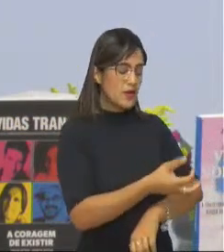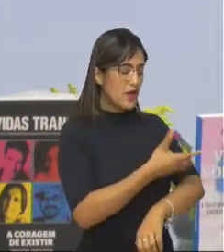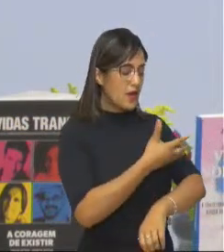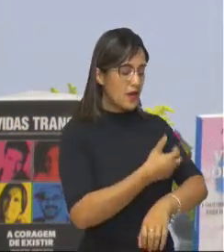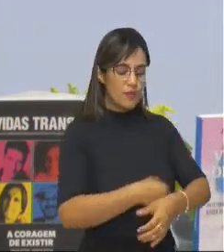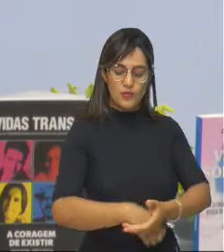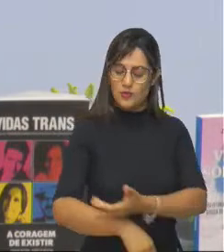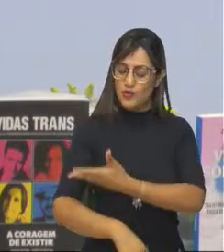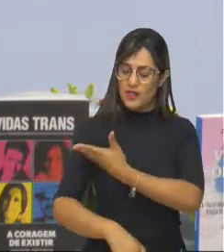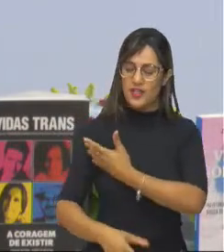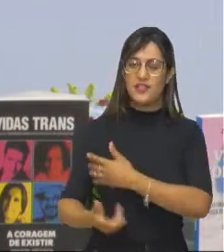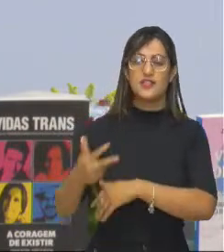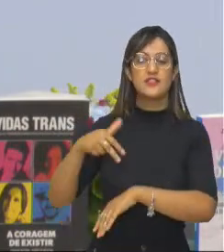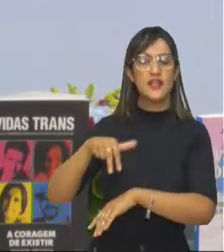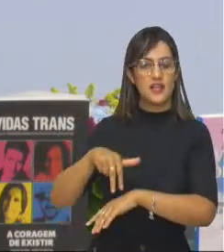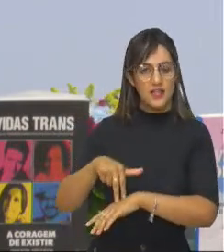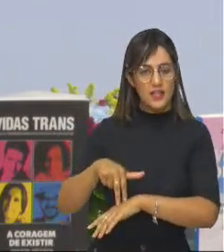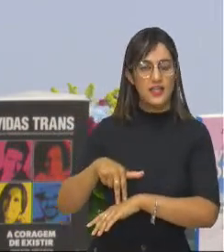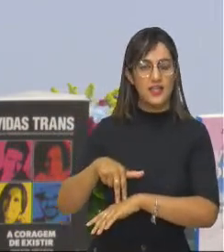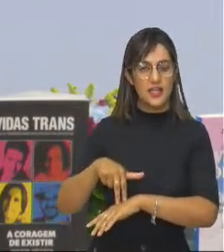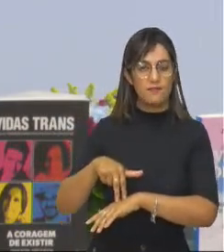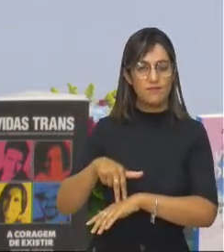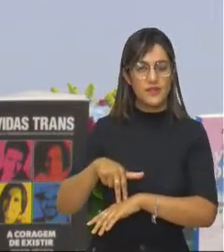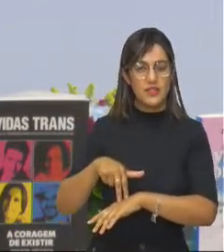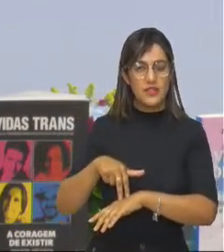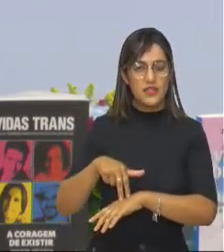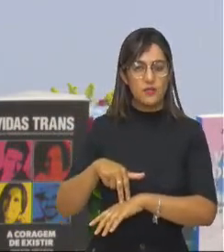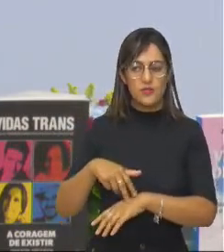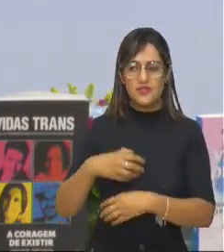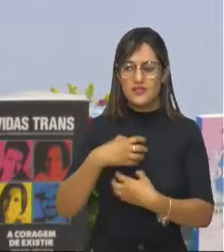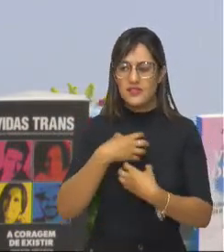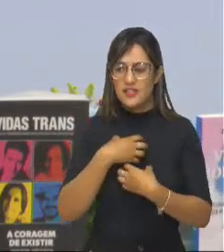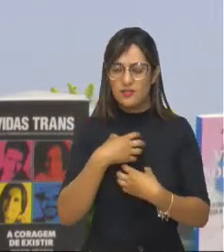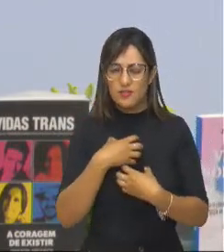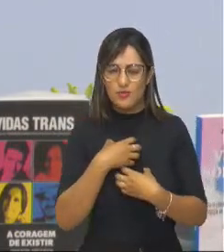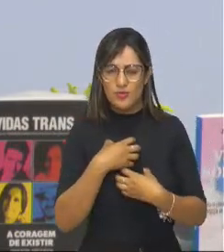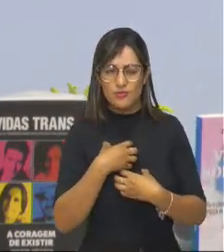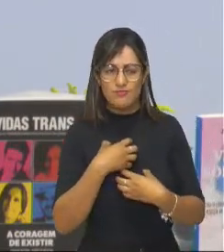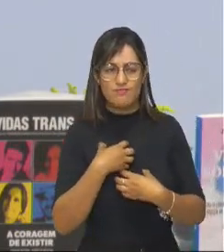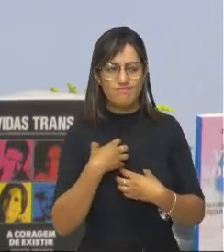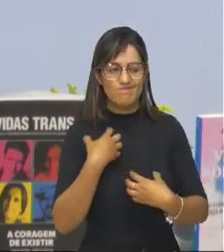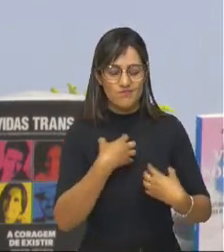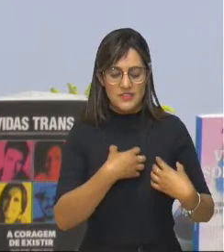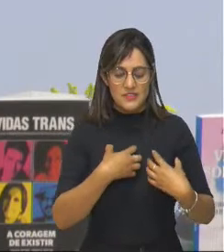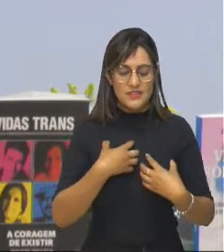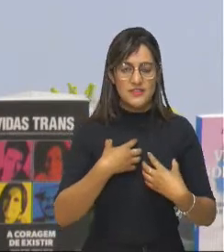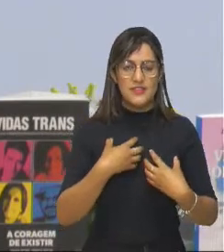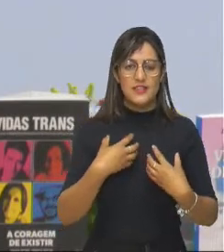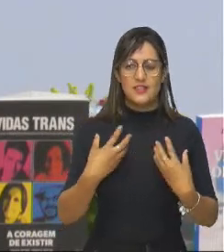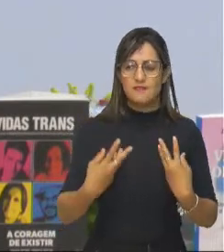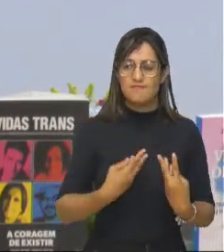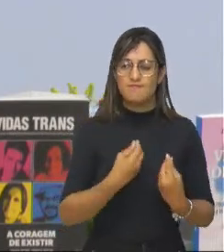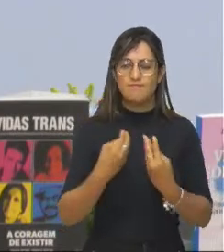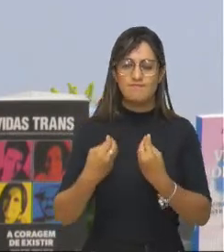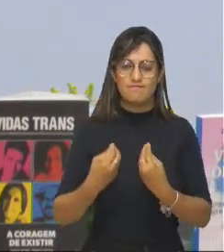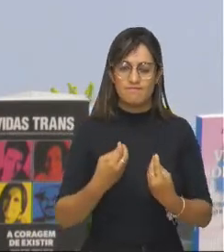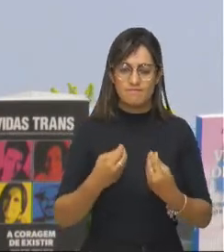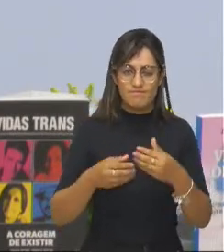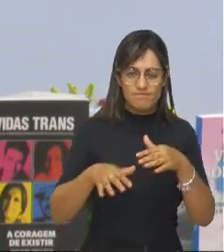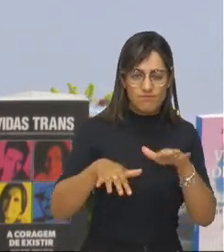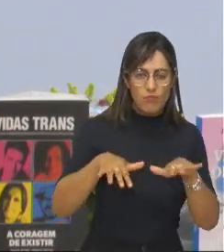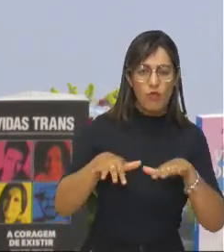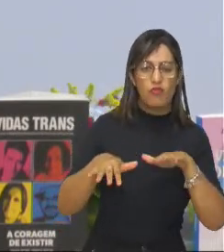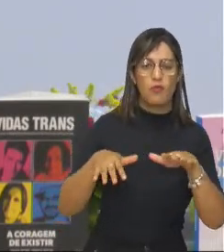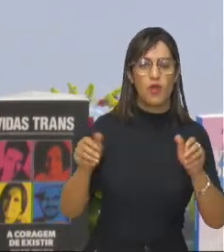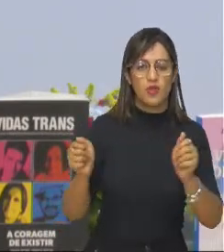estar aqui, eu acho que a palavra é estar comovida. Acho que nós estamos comovidos, movidos juntos com